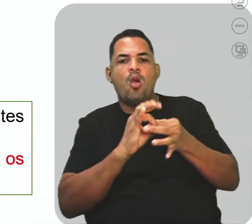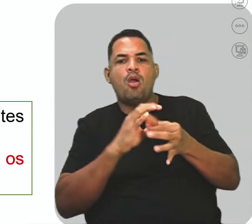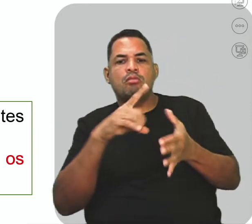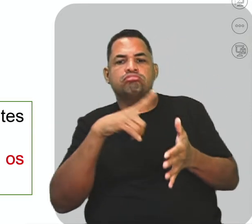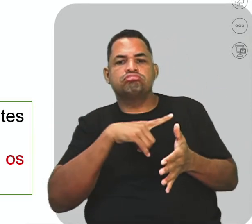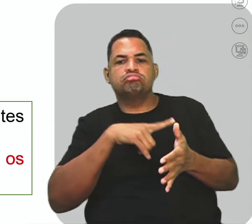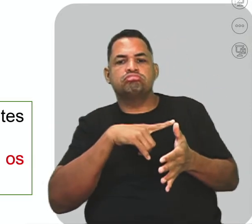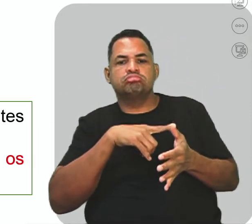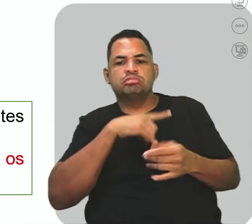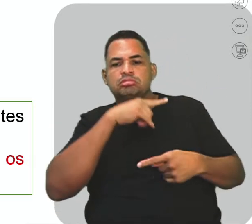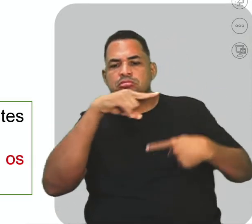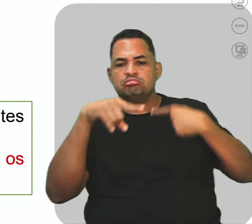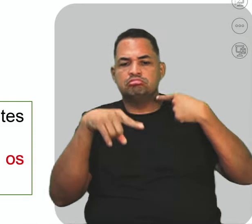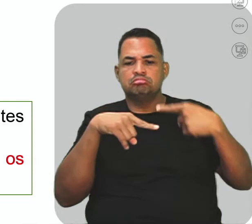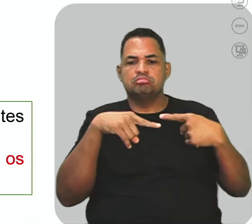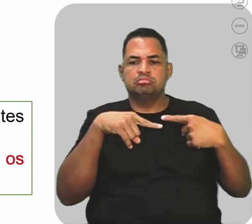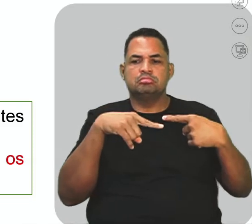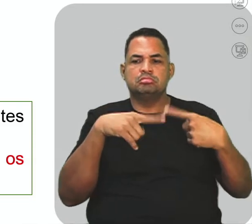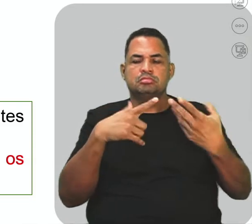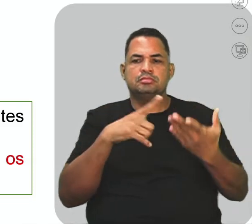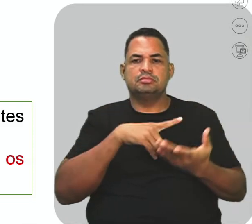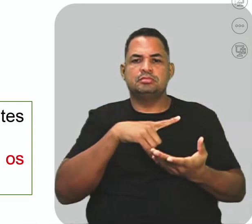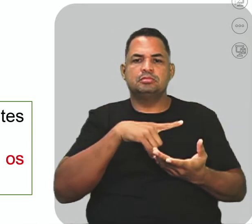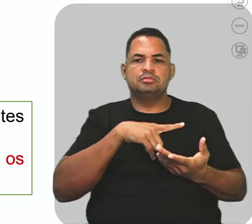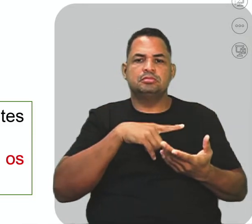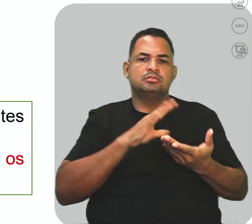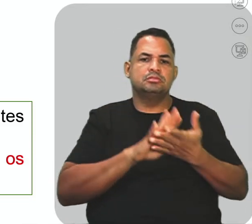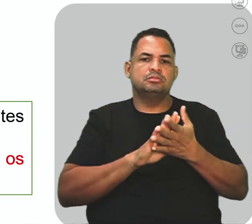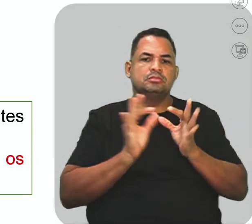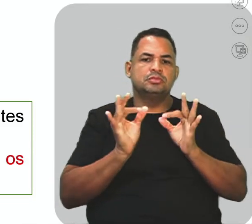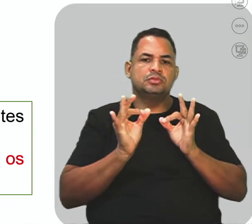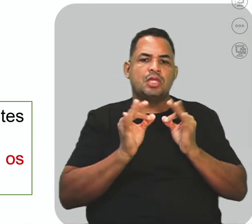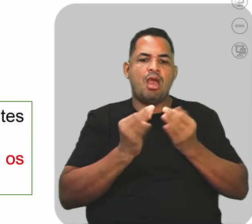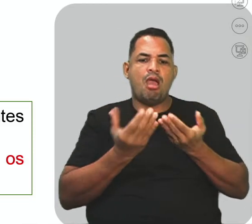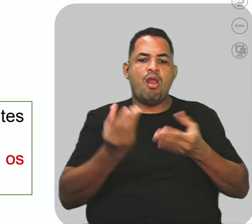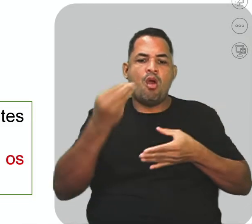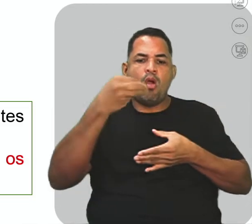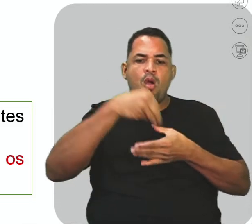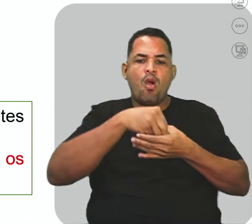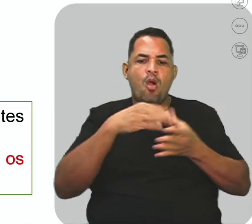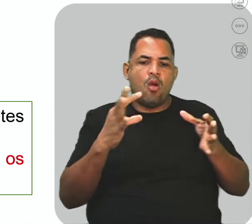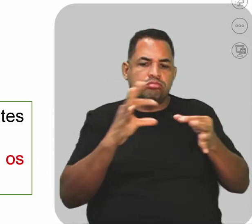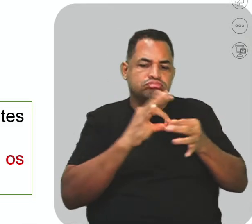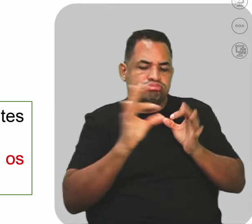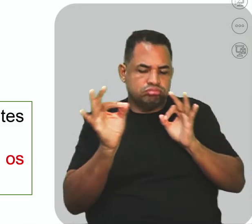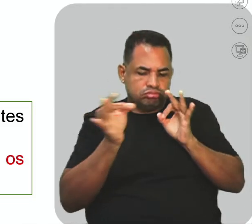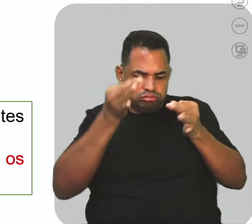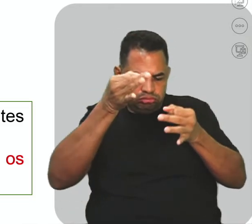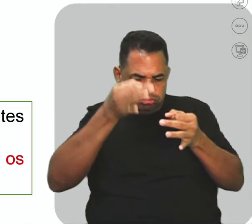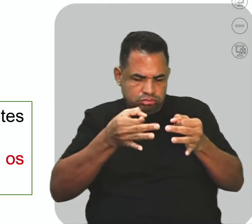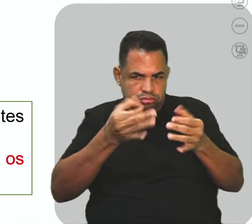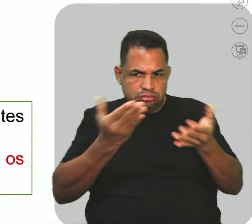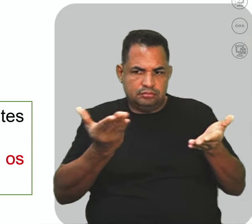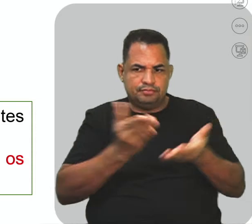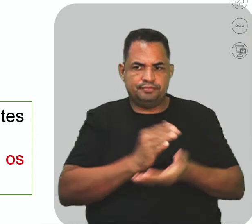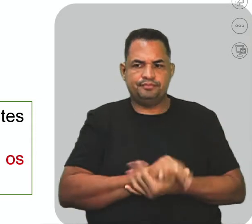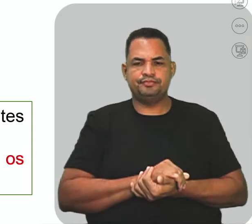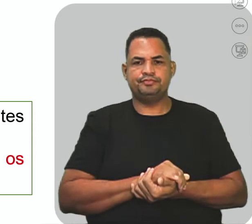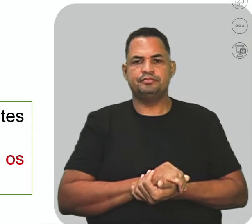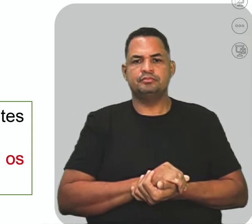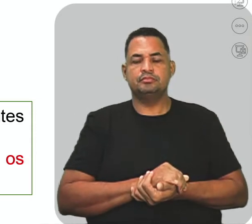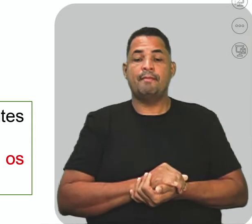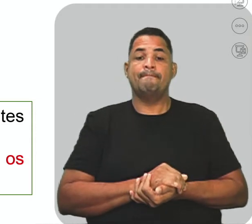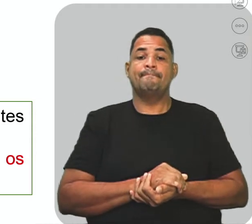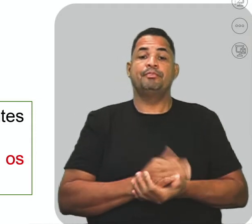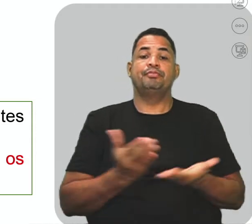a sua função, tá? E aí você tem que contextualizá-las adequadamente.